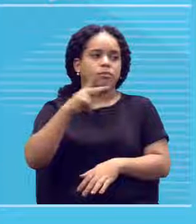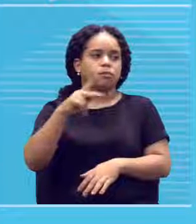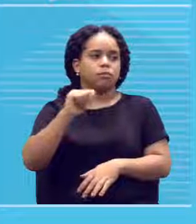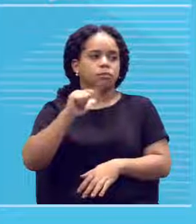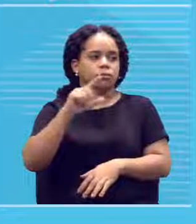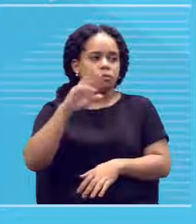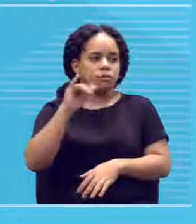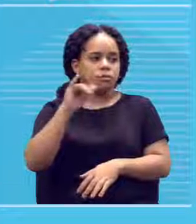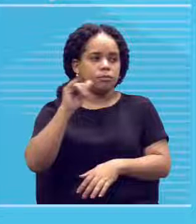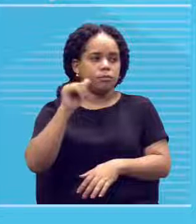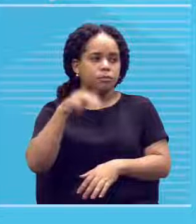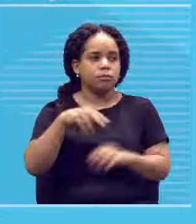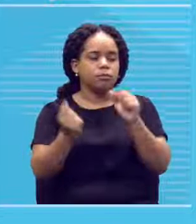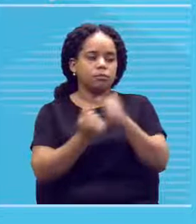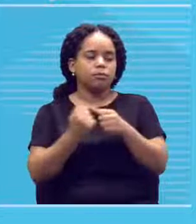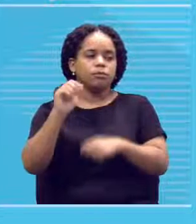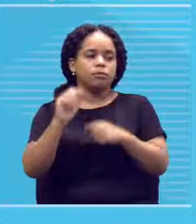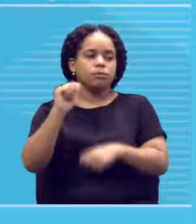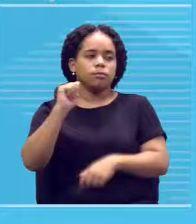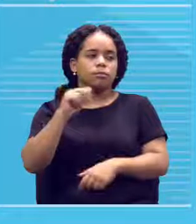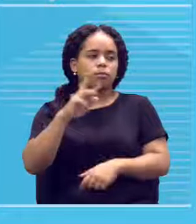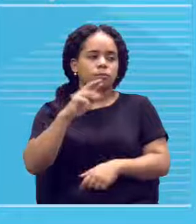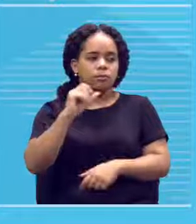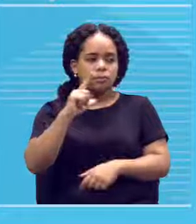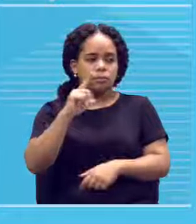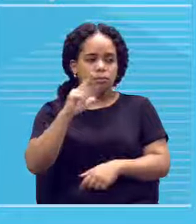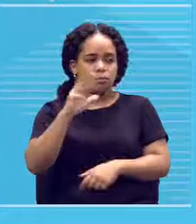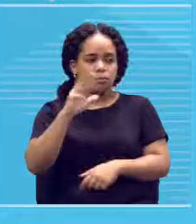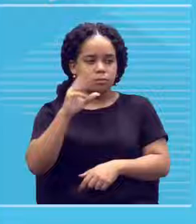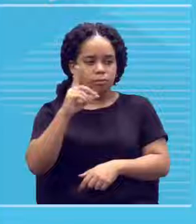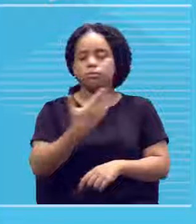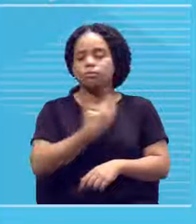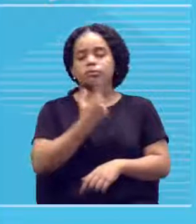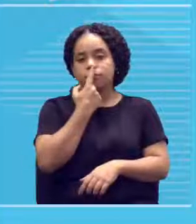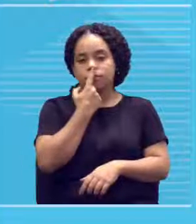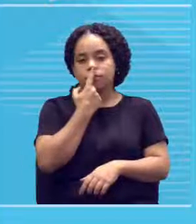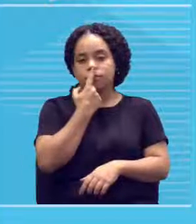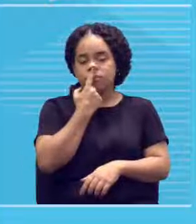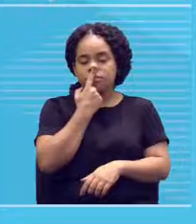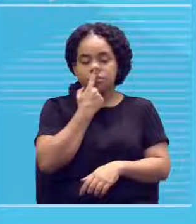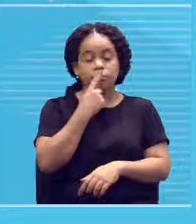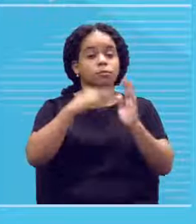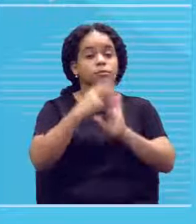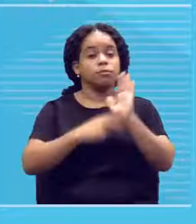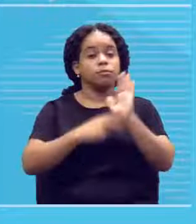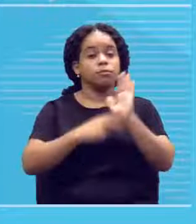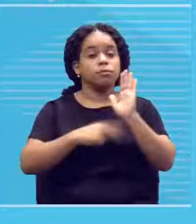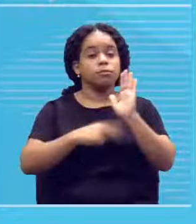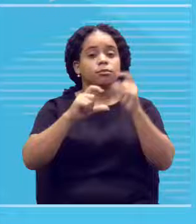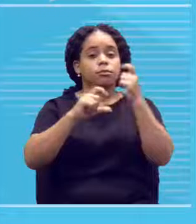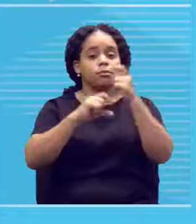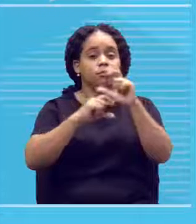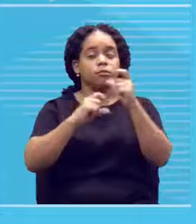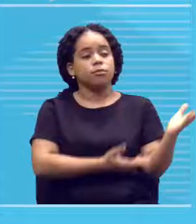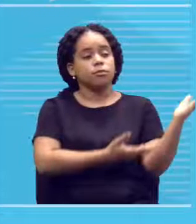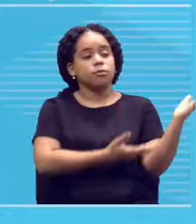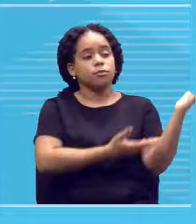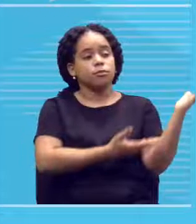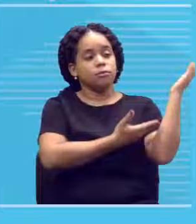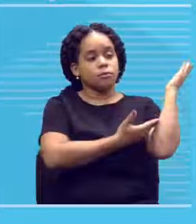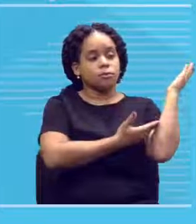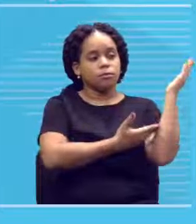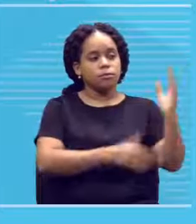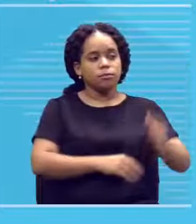inseparáveis a pena que o mundo vai acabar em breve como é que é o cometa